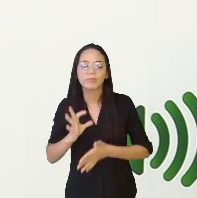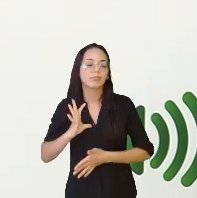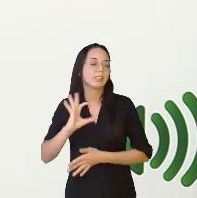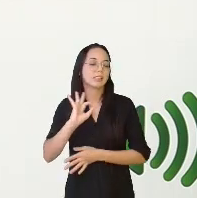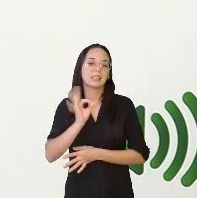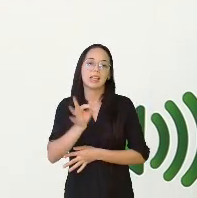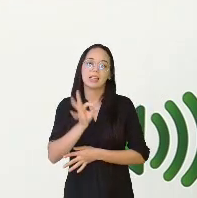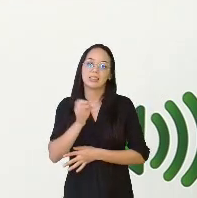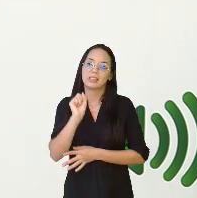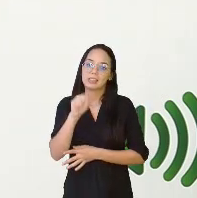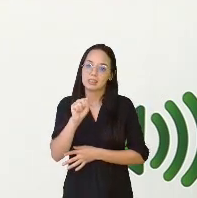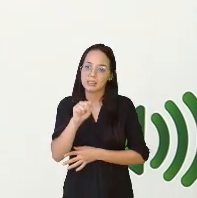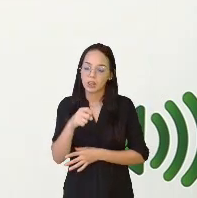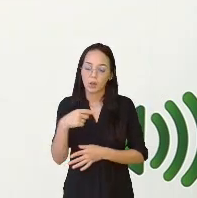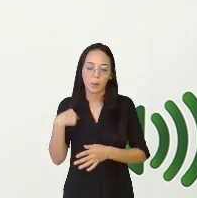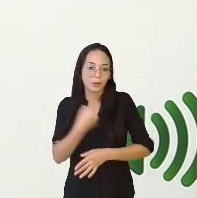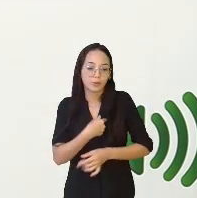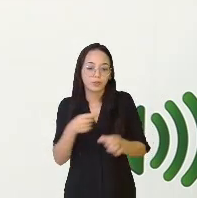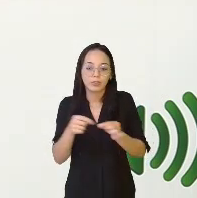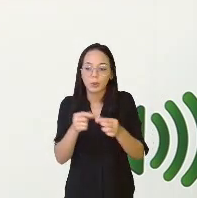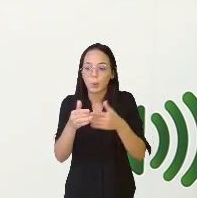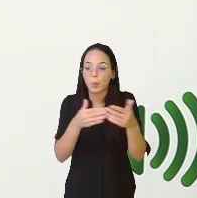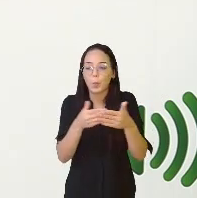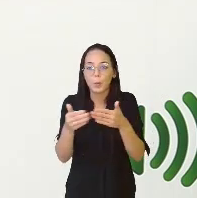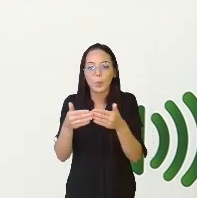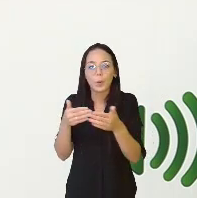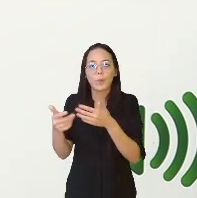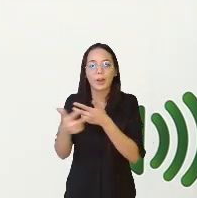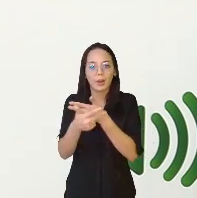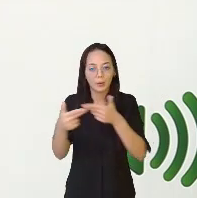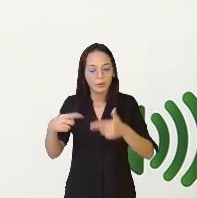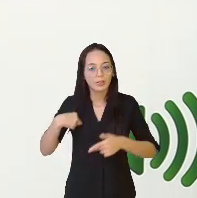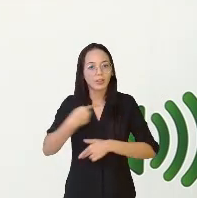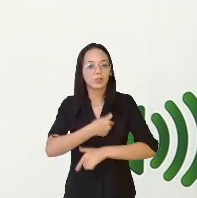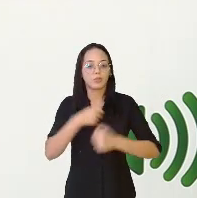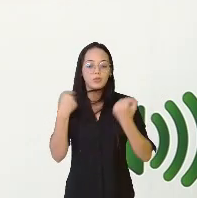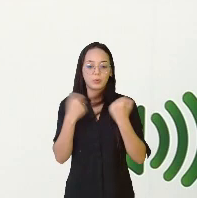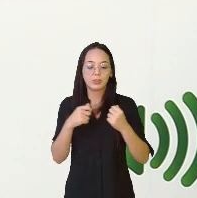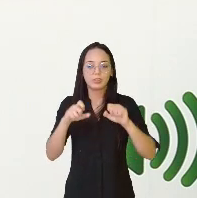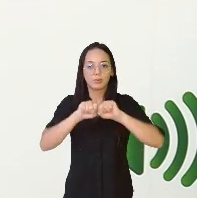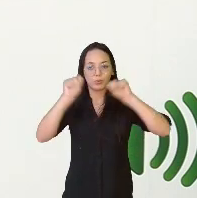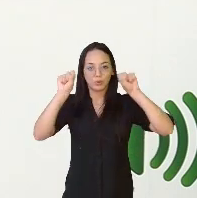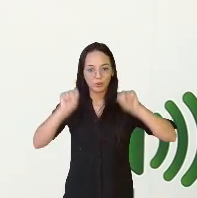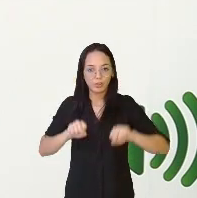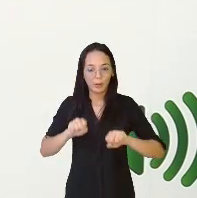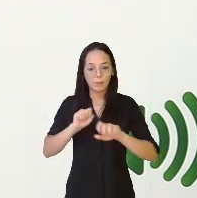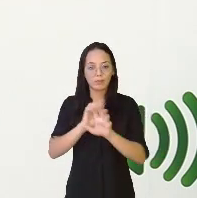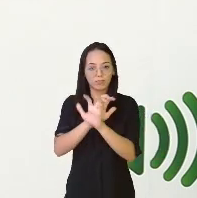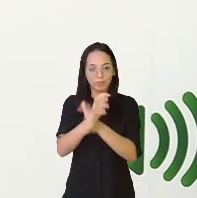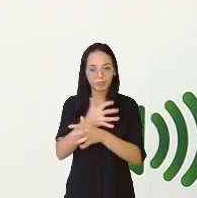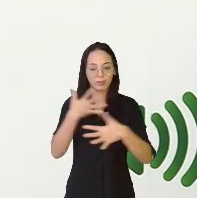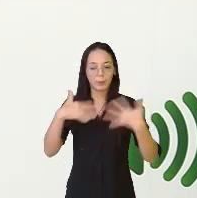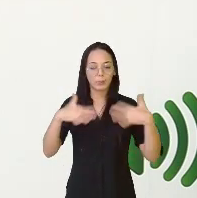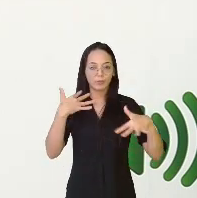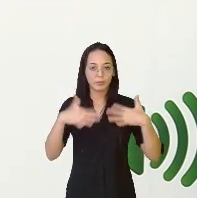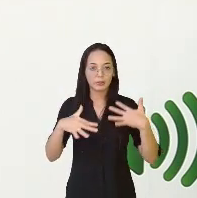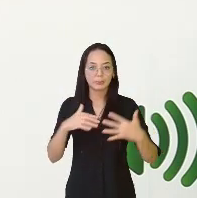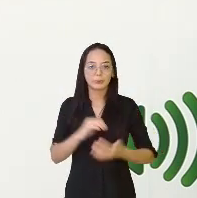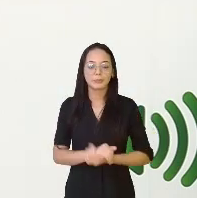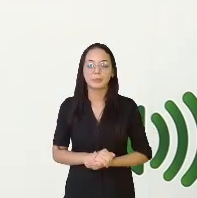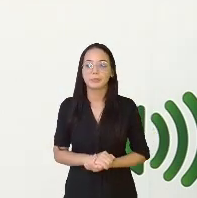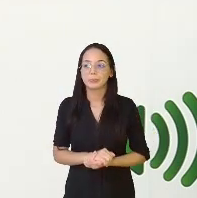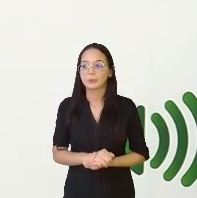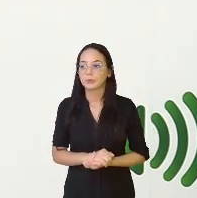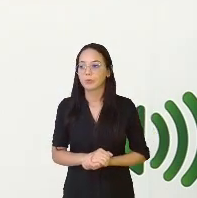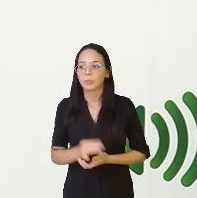certeza, gente. Para a gente fazer qualquer tipo de atividade, a gente precisa do nosso sistema locomotor.